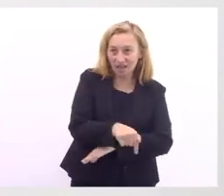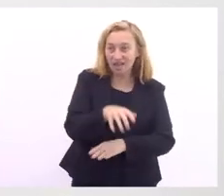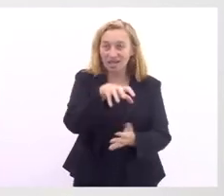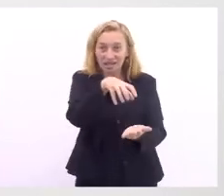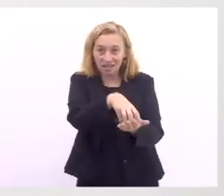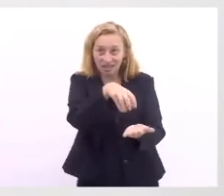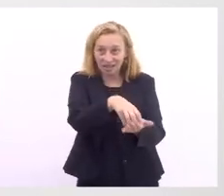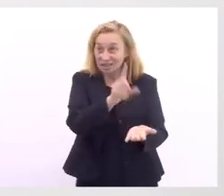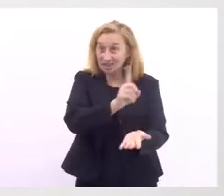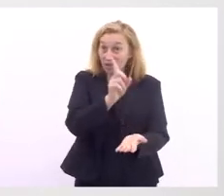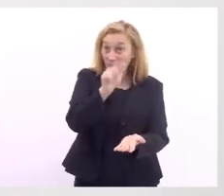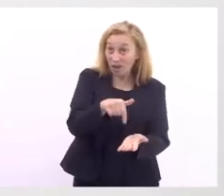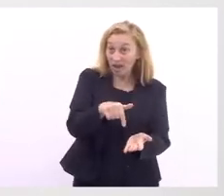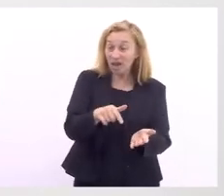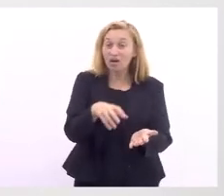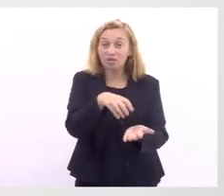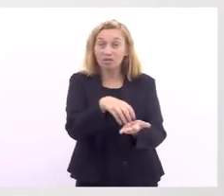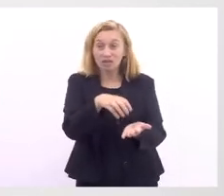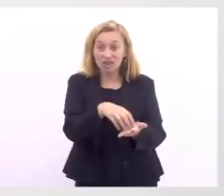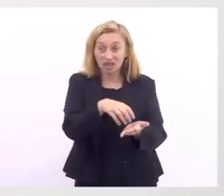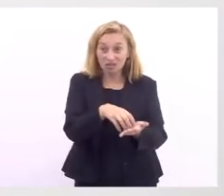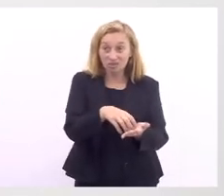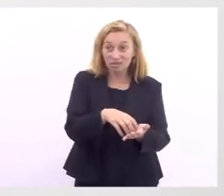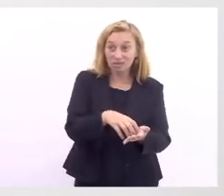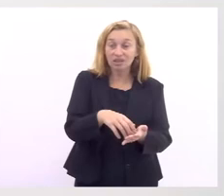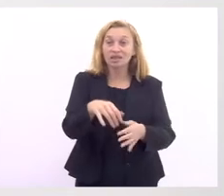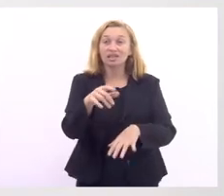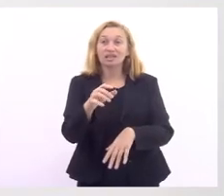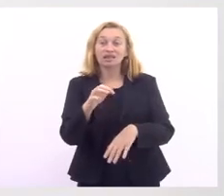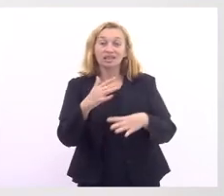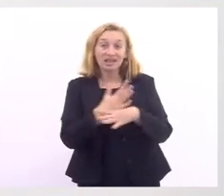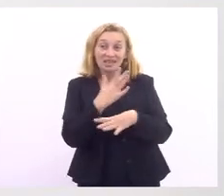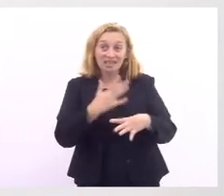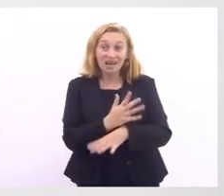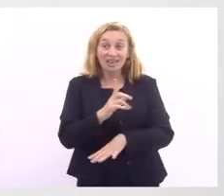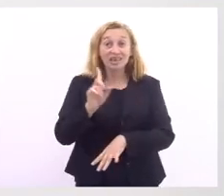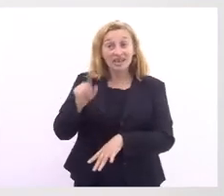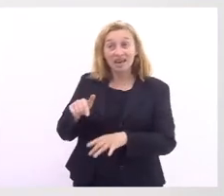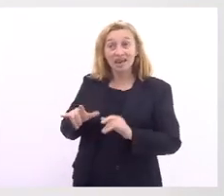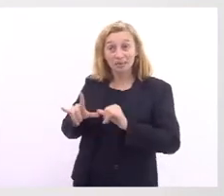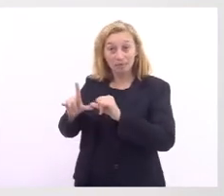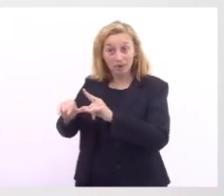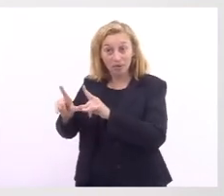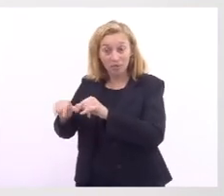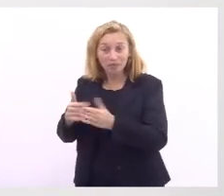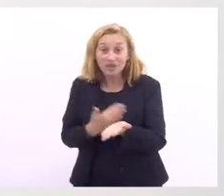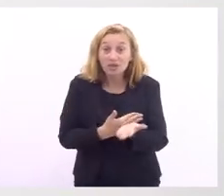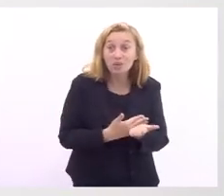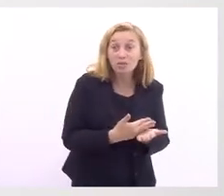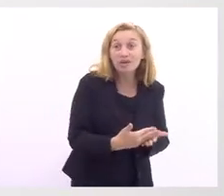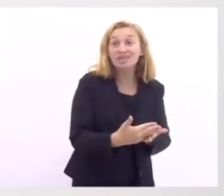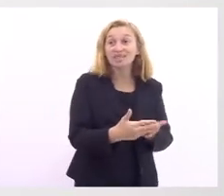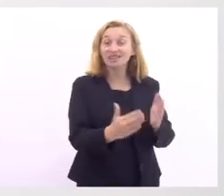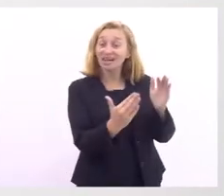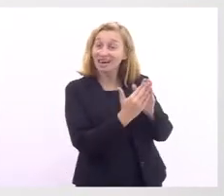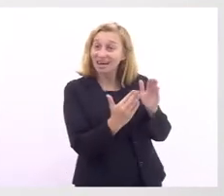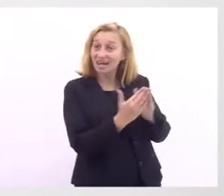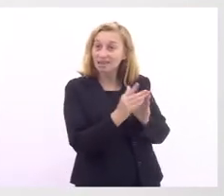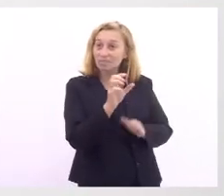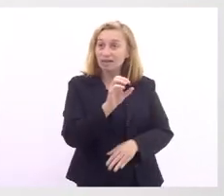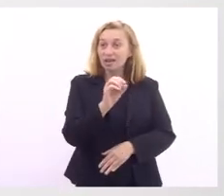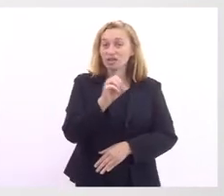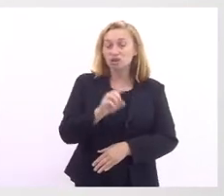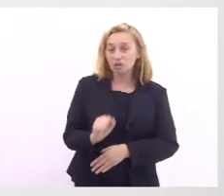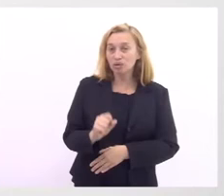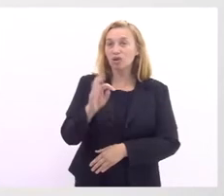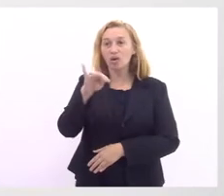centro que não é um centro geográfico da cidade que fica em Bangu então a gente está começando a casa pela Zona Oeste